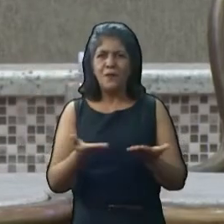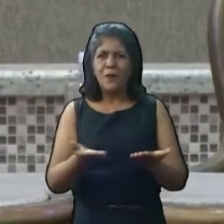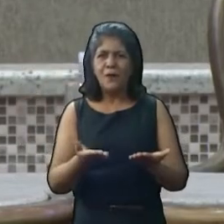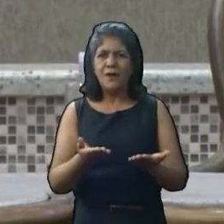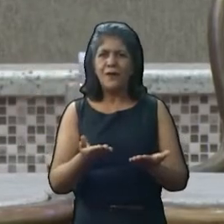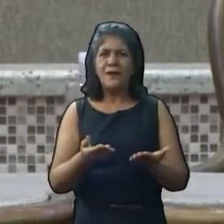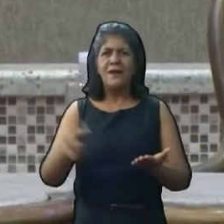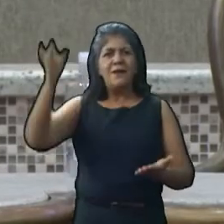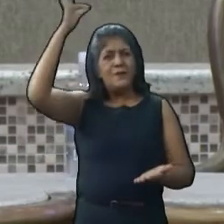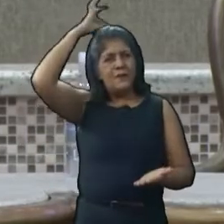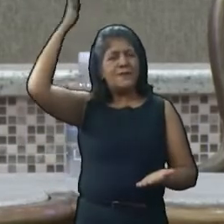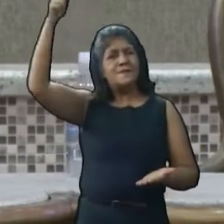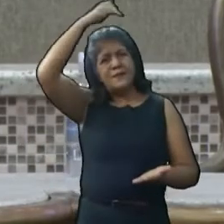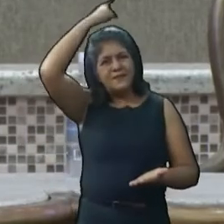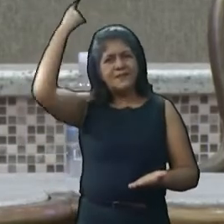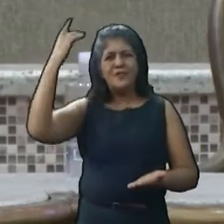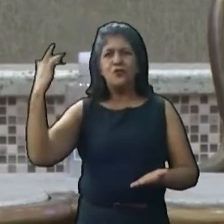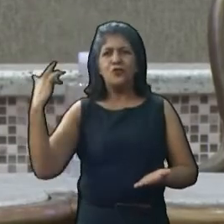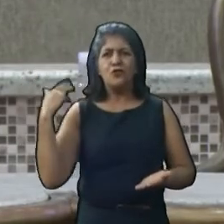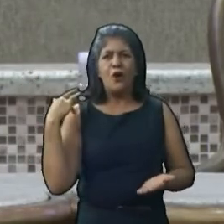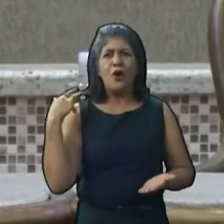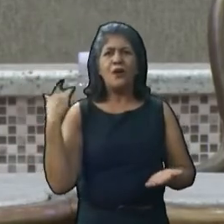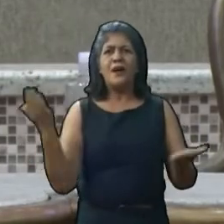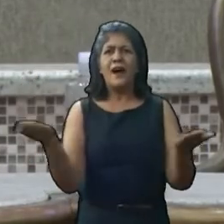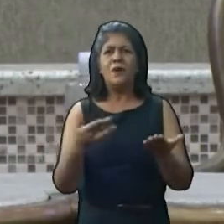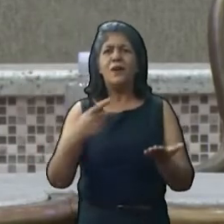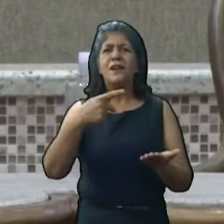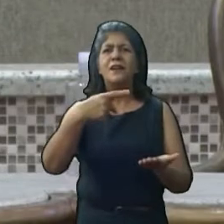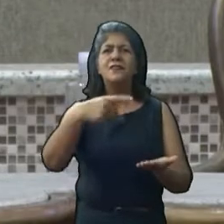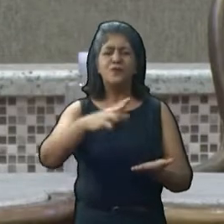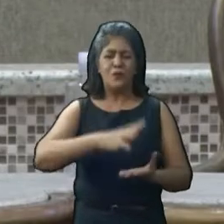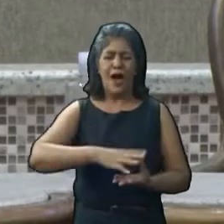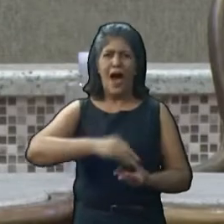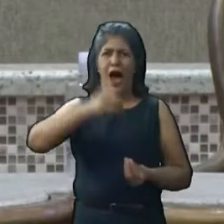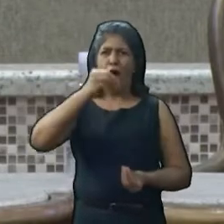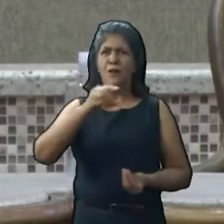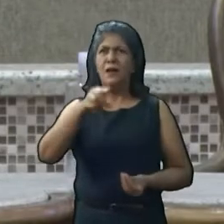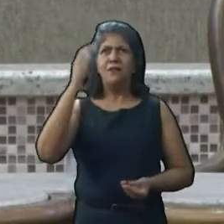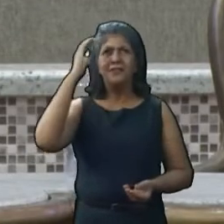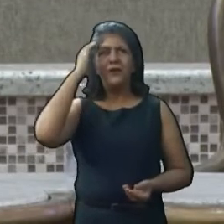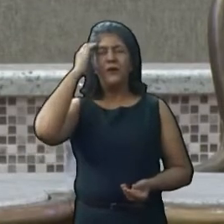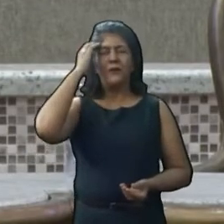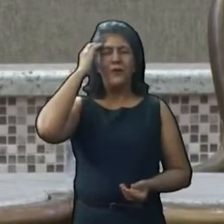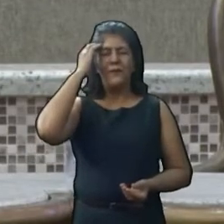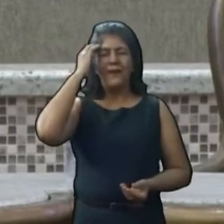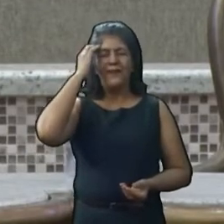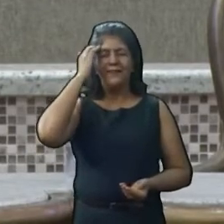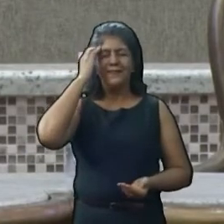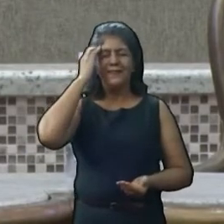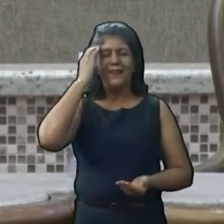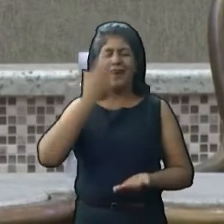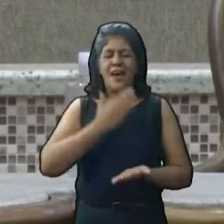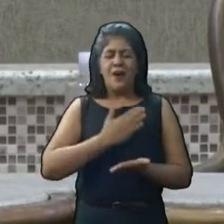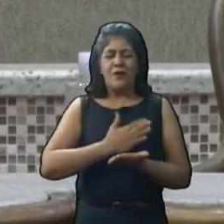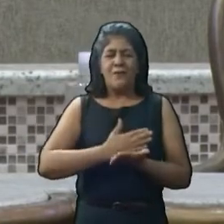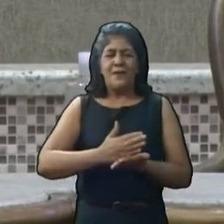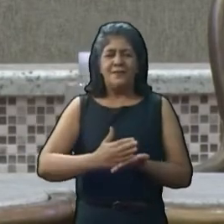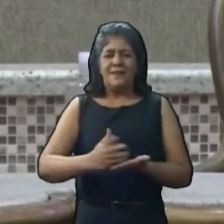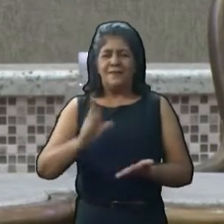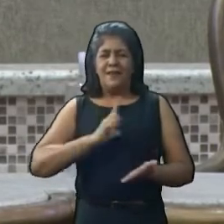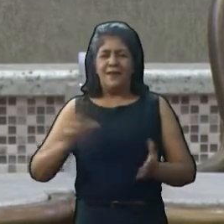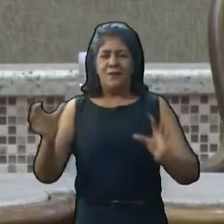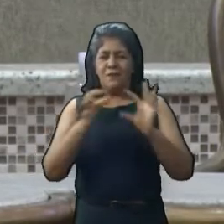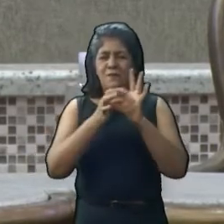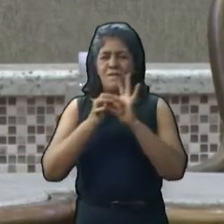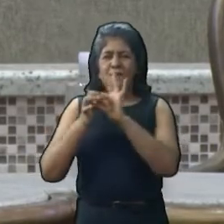mas estreita uma convicção uma comunhão mais profunda com o senhor que nós servimos louvado